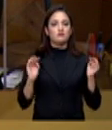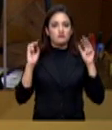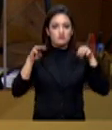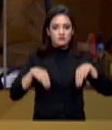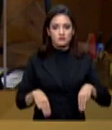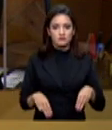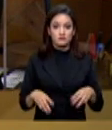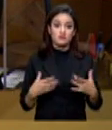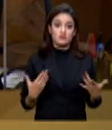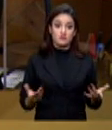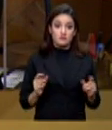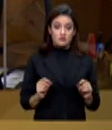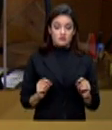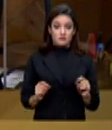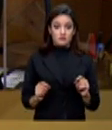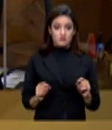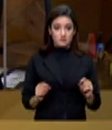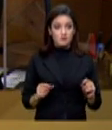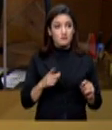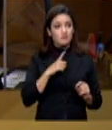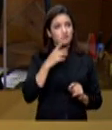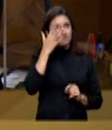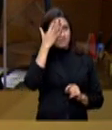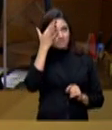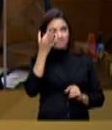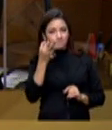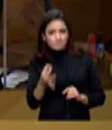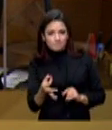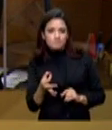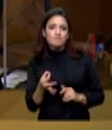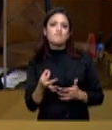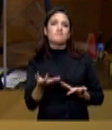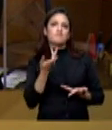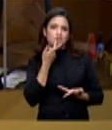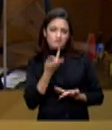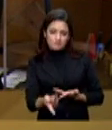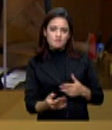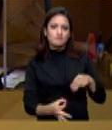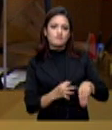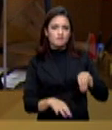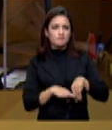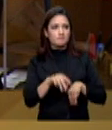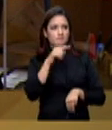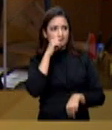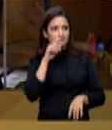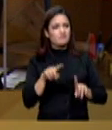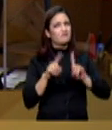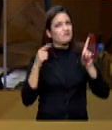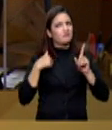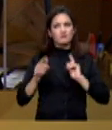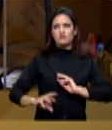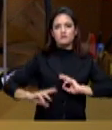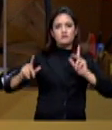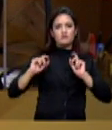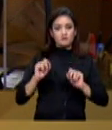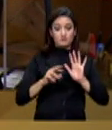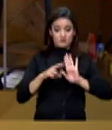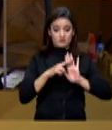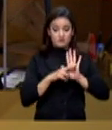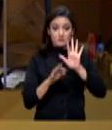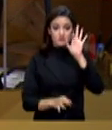tanto ao contrário da com entendo que aplicação desse